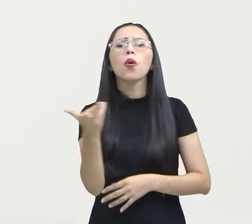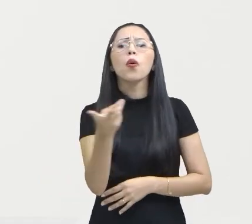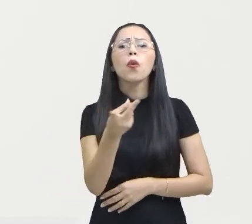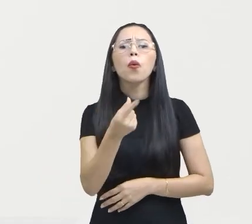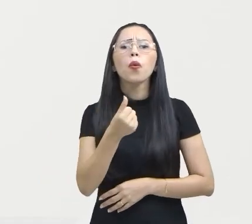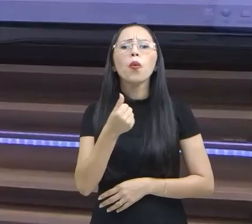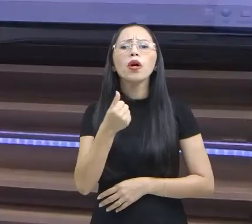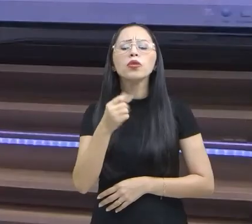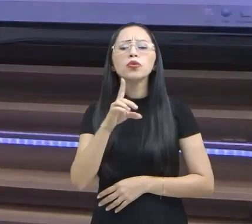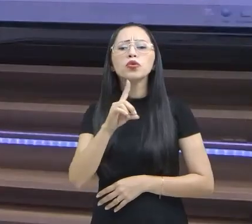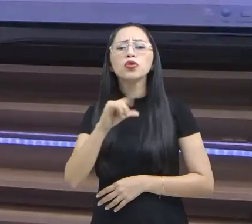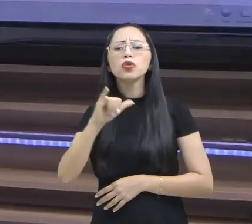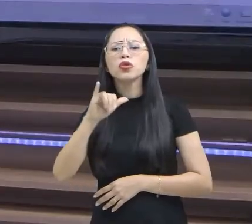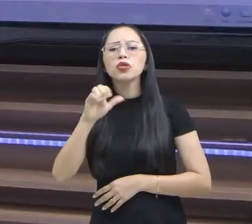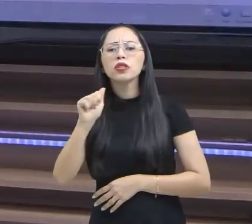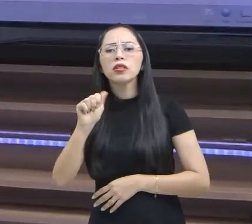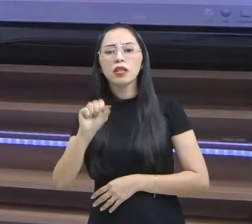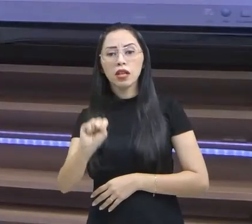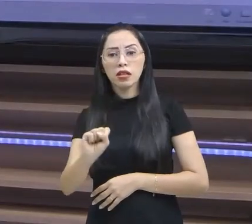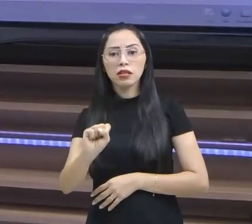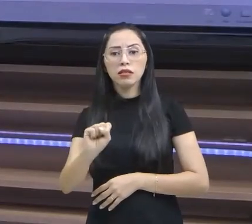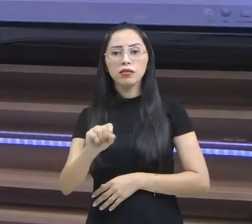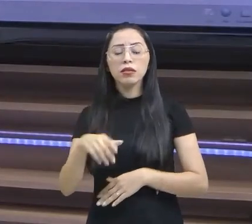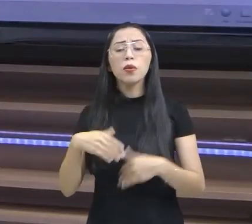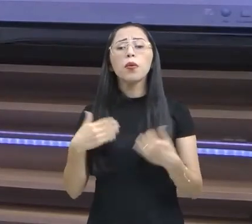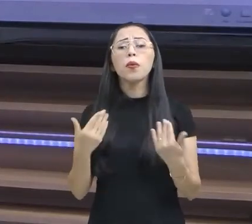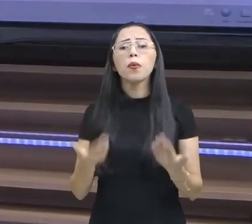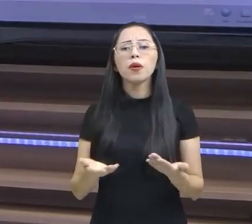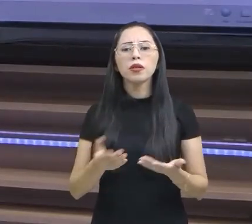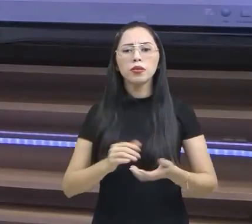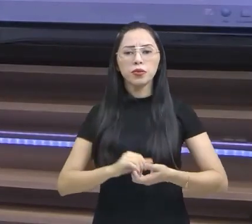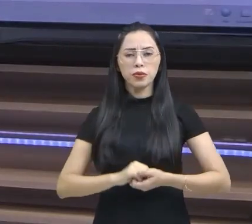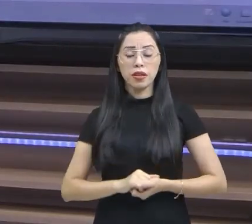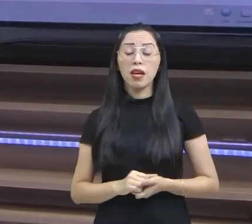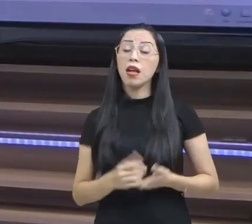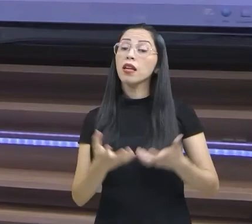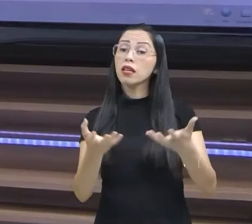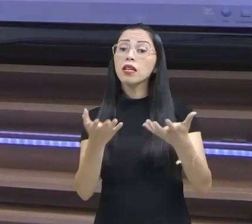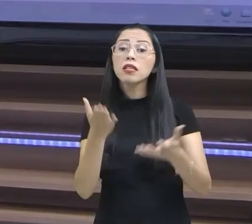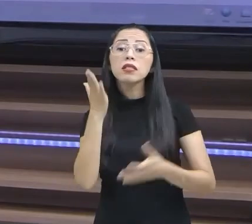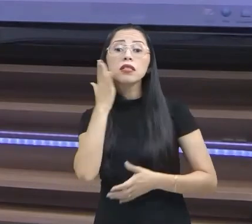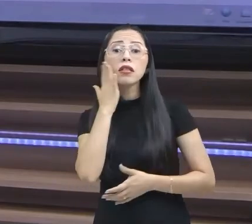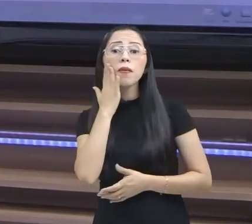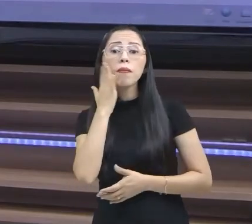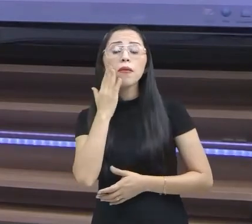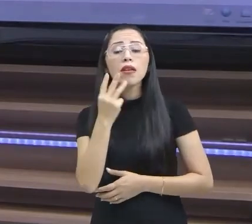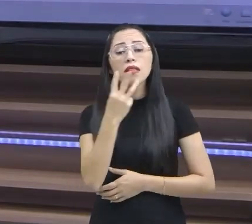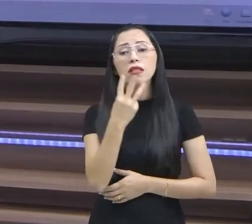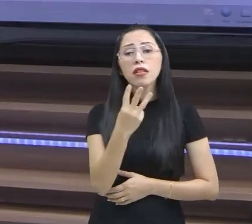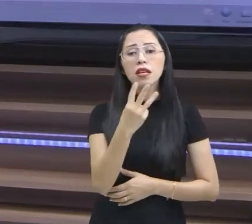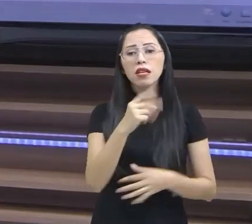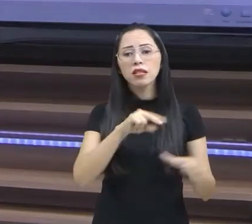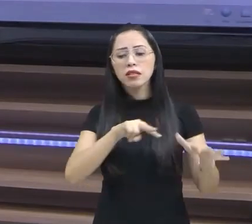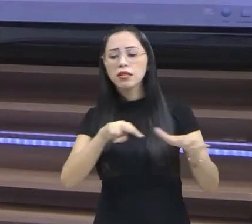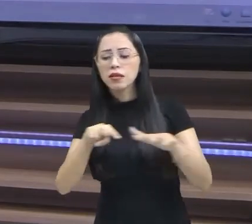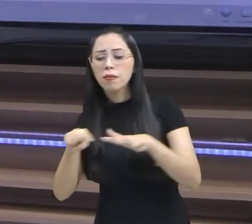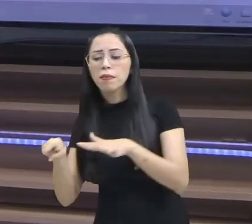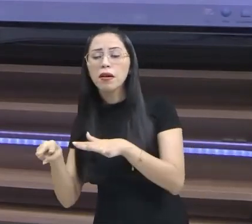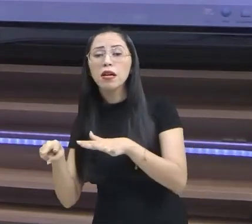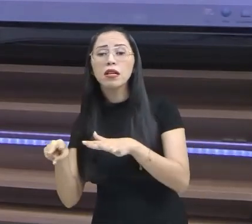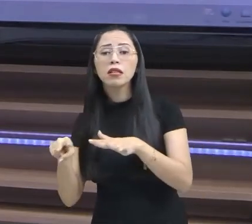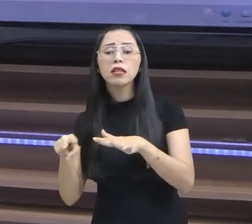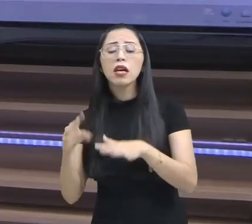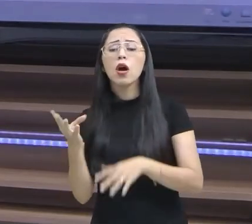comigo. Nesse terceiro problema, veja bem, ele quer saber quantos dias tem 3 semanas. Nós temos que lembrar das